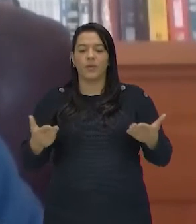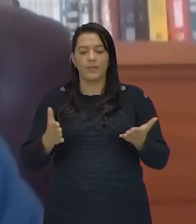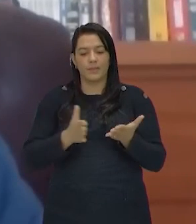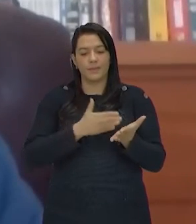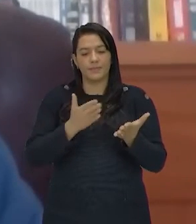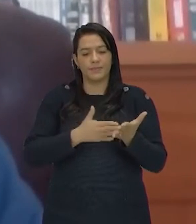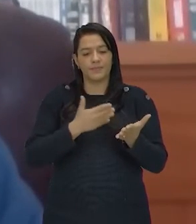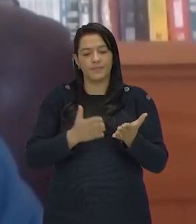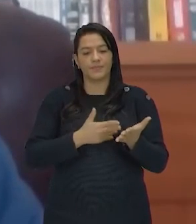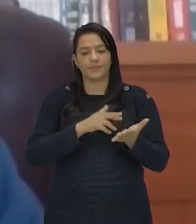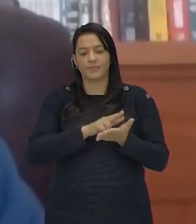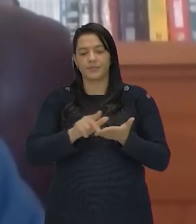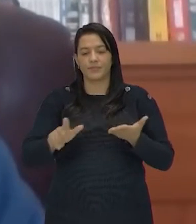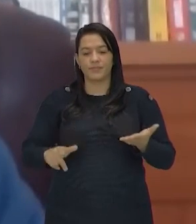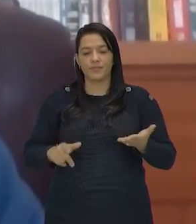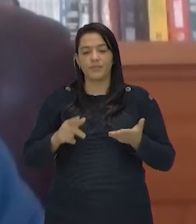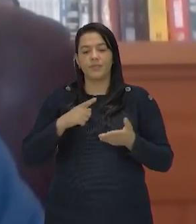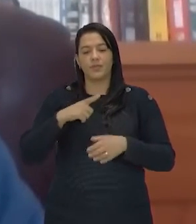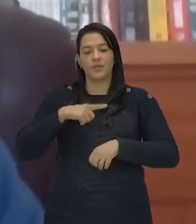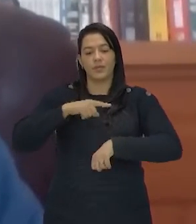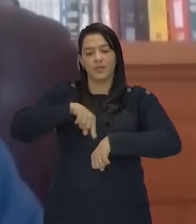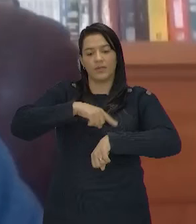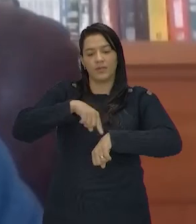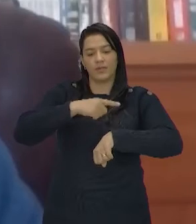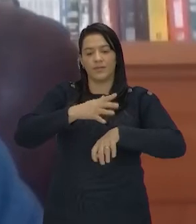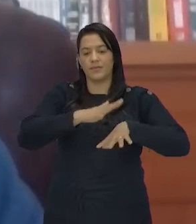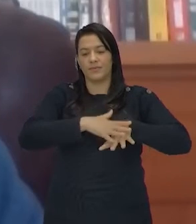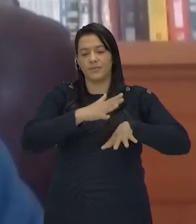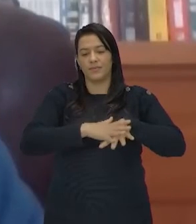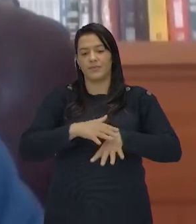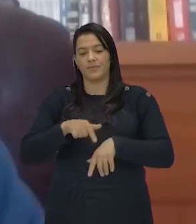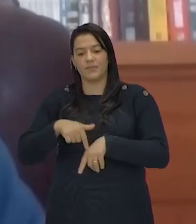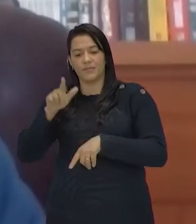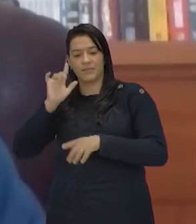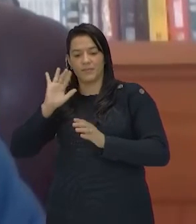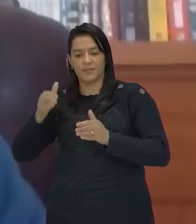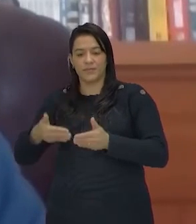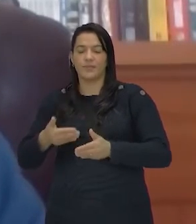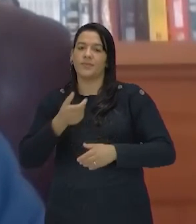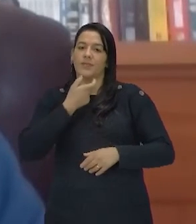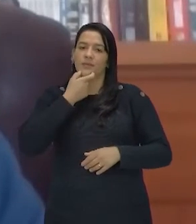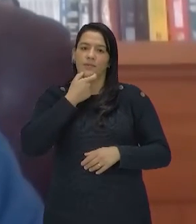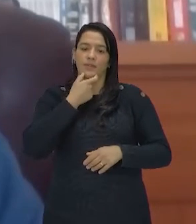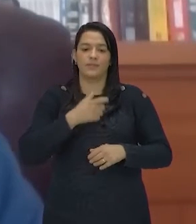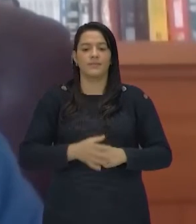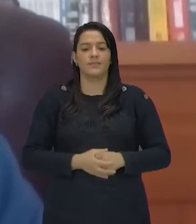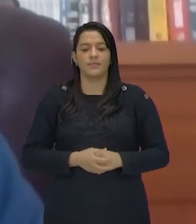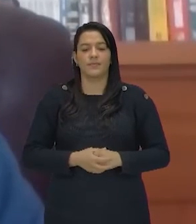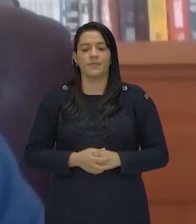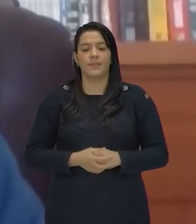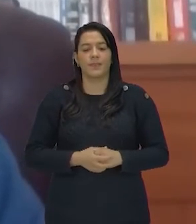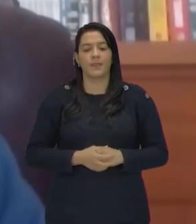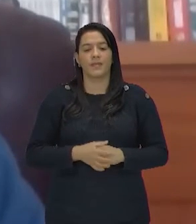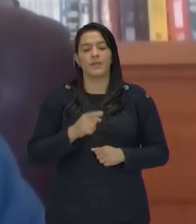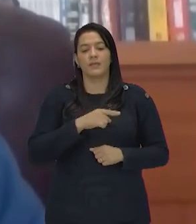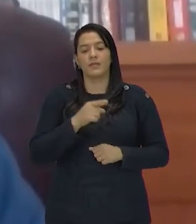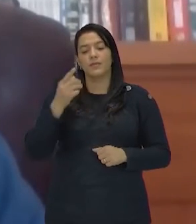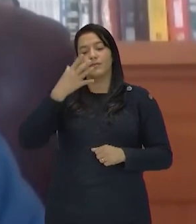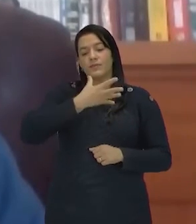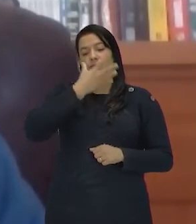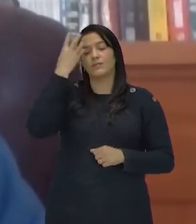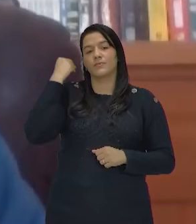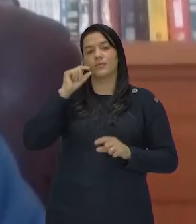páginas. Mas deixem para multiplicar a aula de matemática. Vamos falar de inglês aqui. E eu esqueci